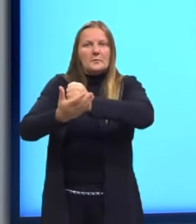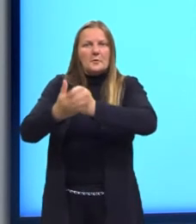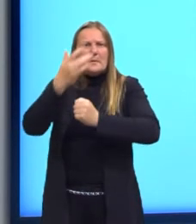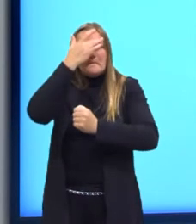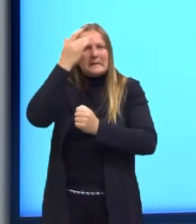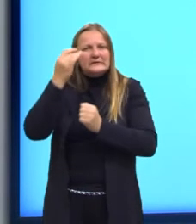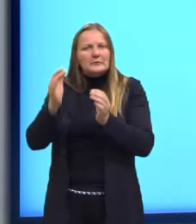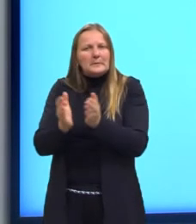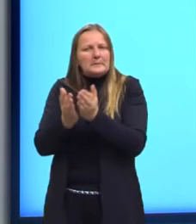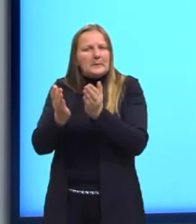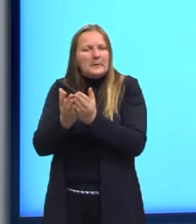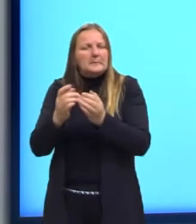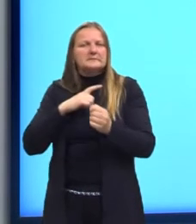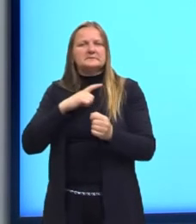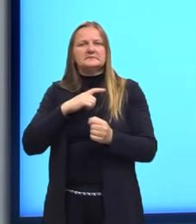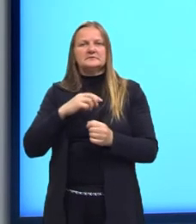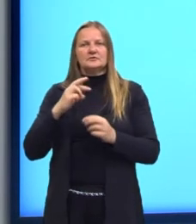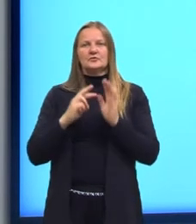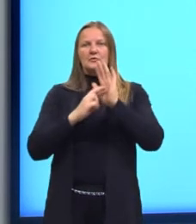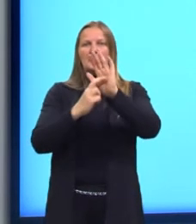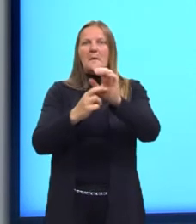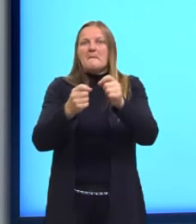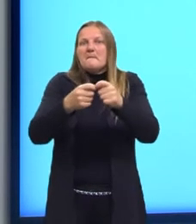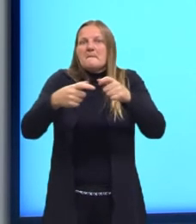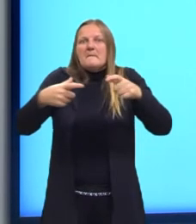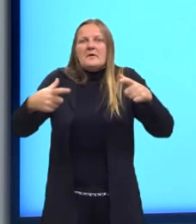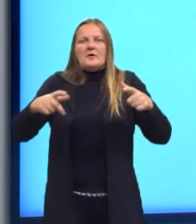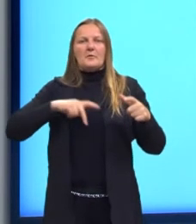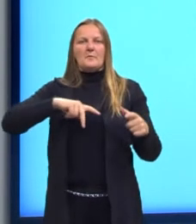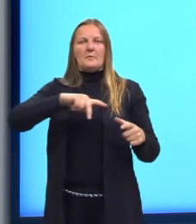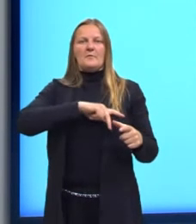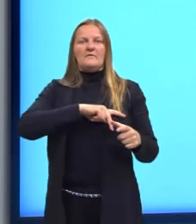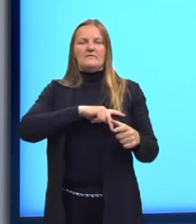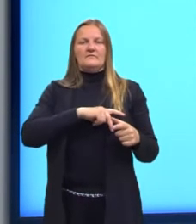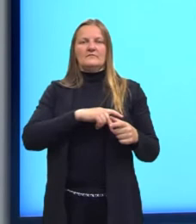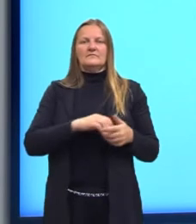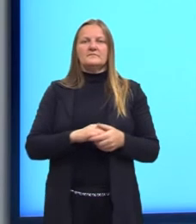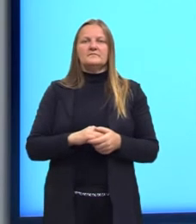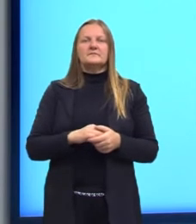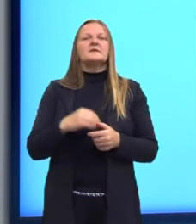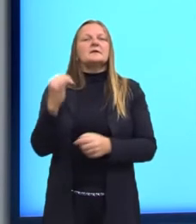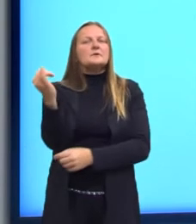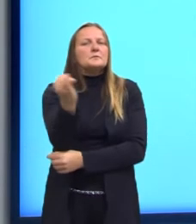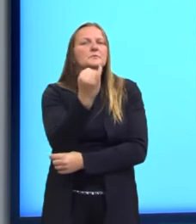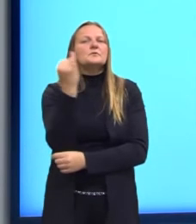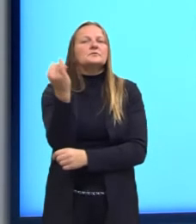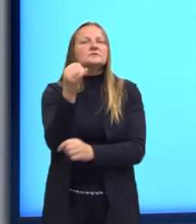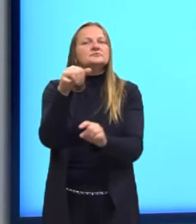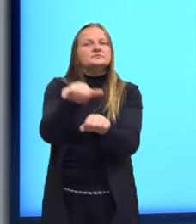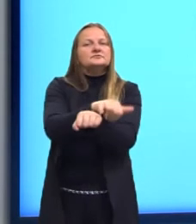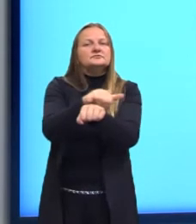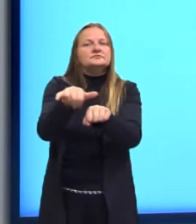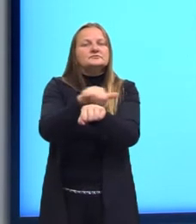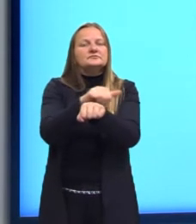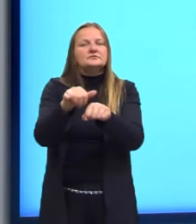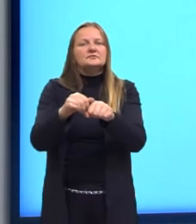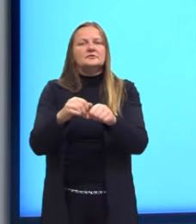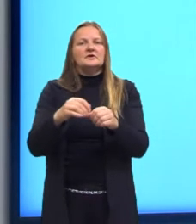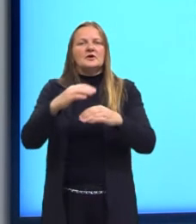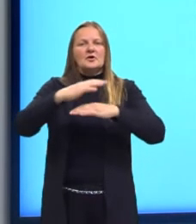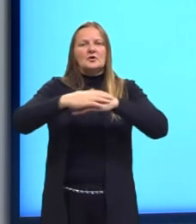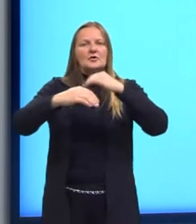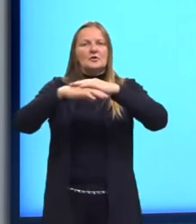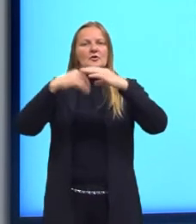favorecidos os quais representam a maior parte da população é uma importante ferramenta na desconstrução